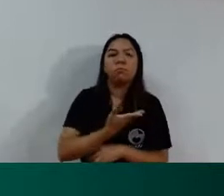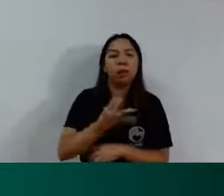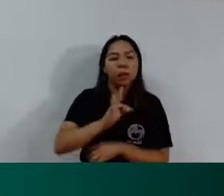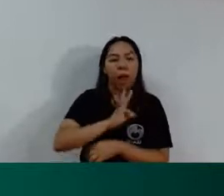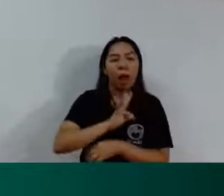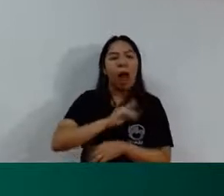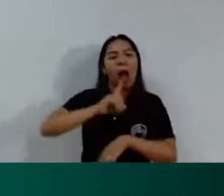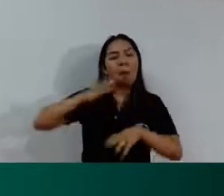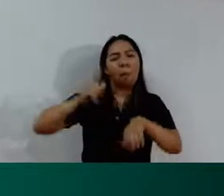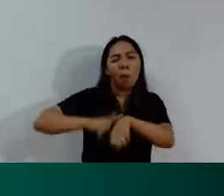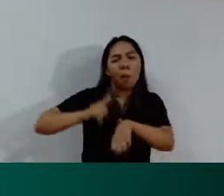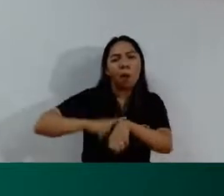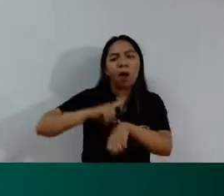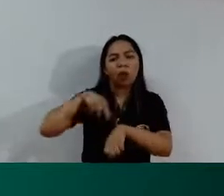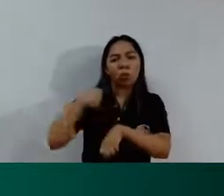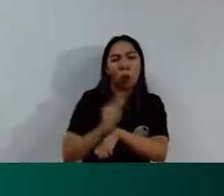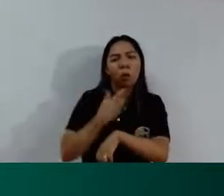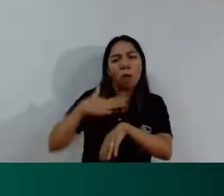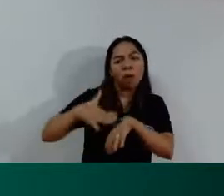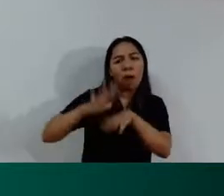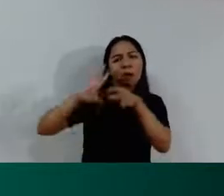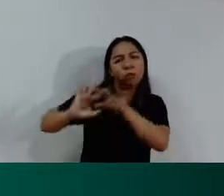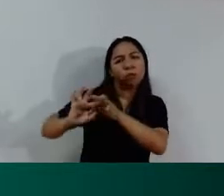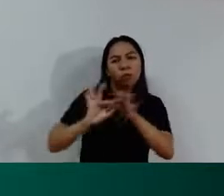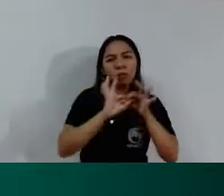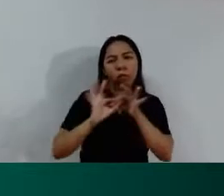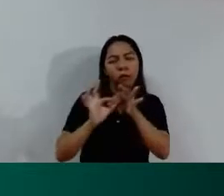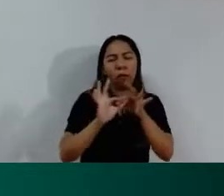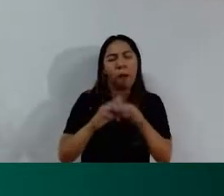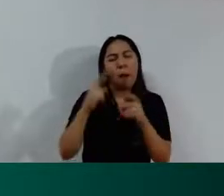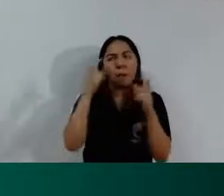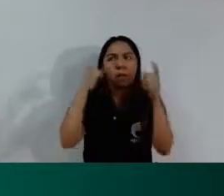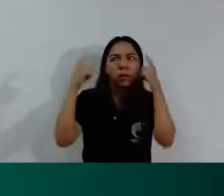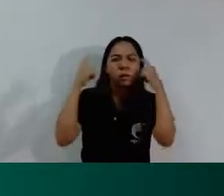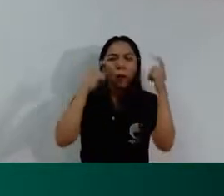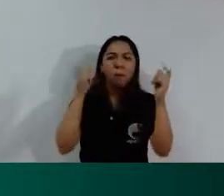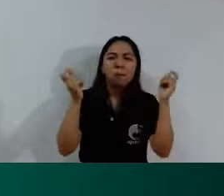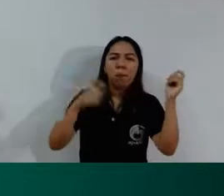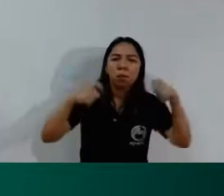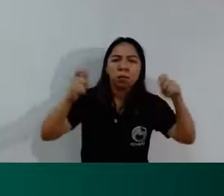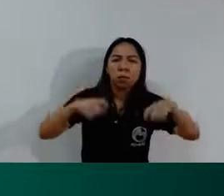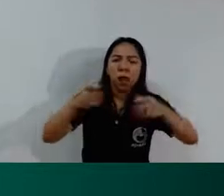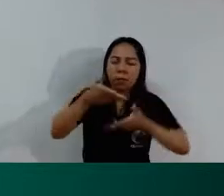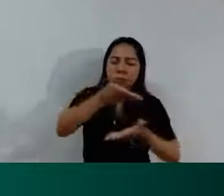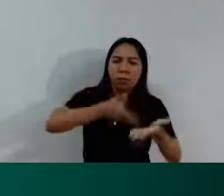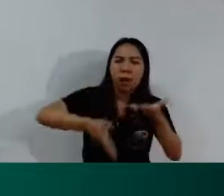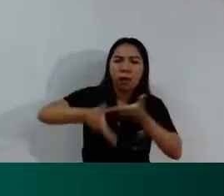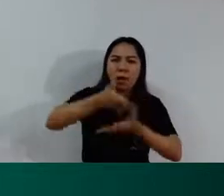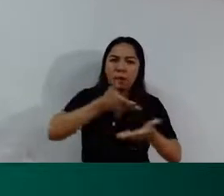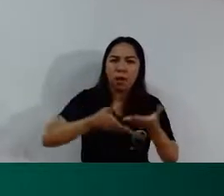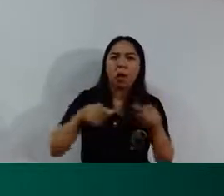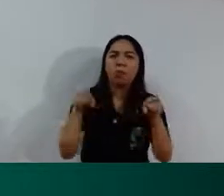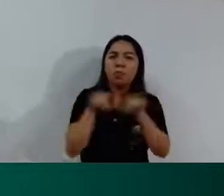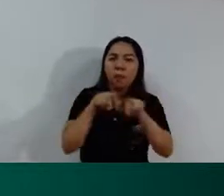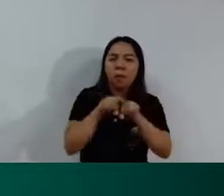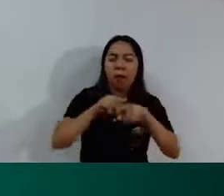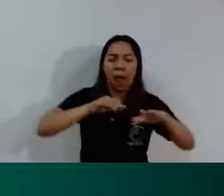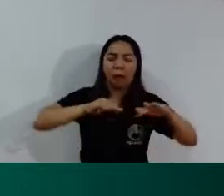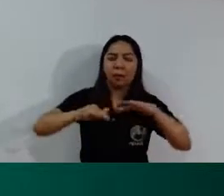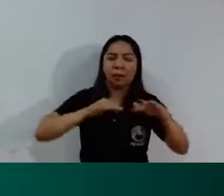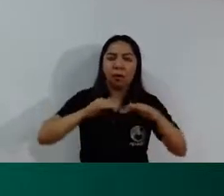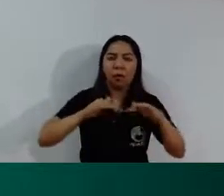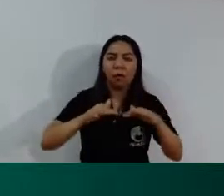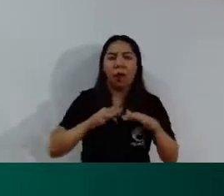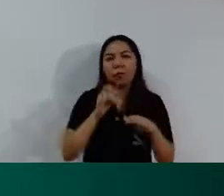mais é hora mesmo da gente pensar sobre possibilidades de interação ediação